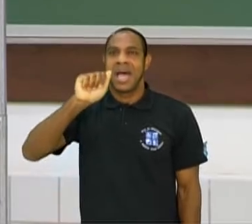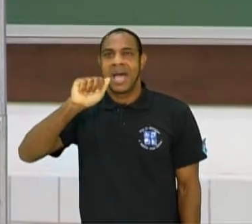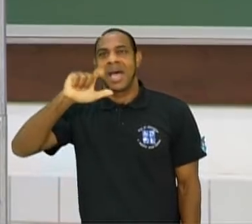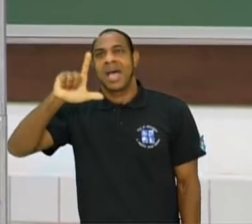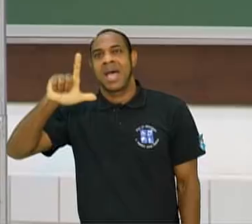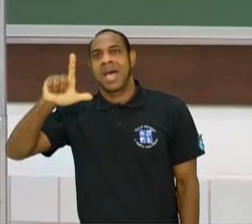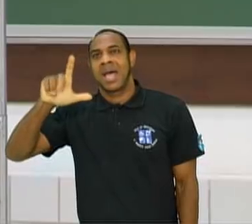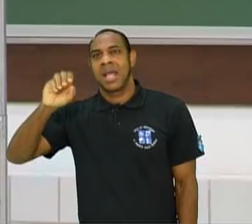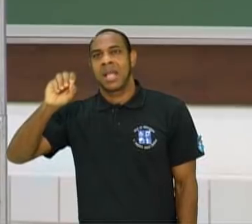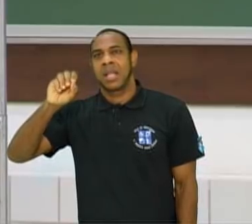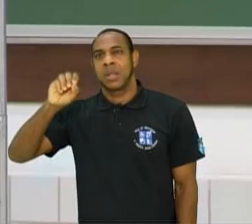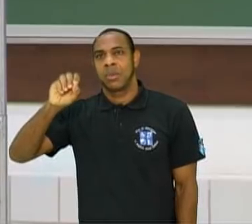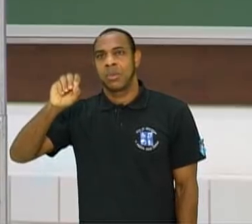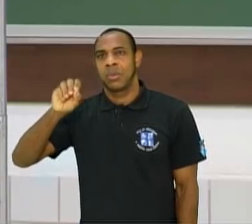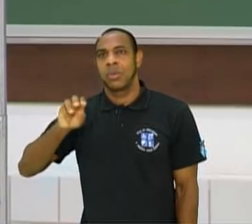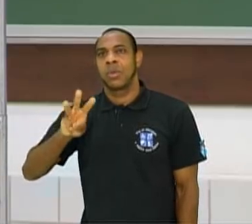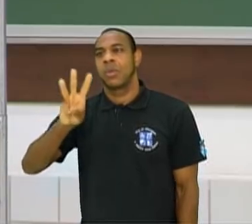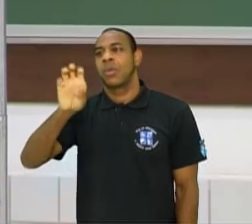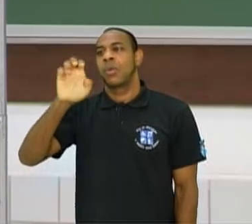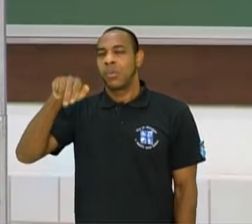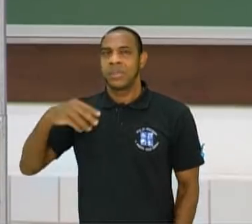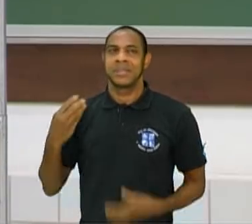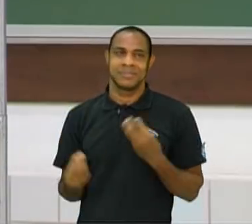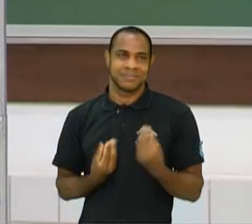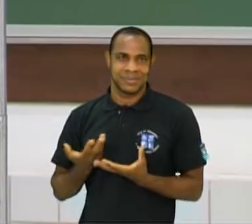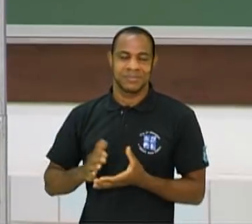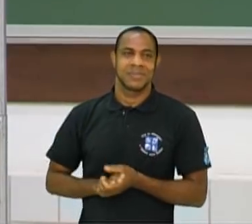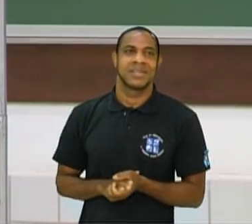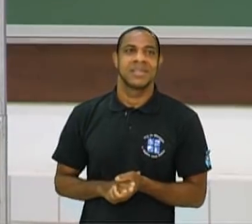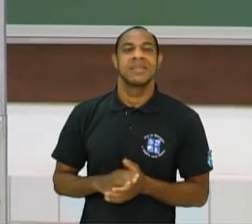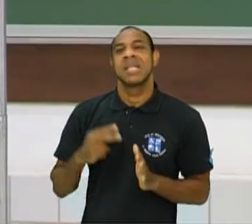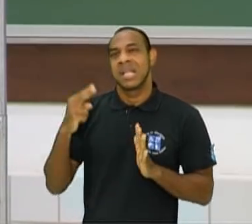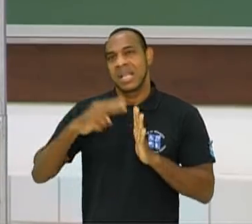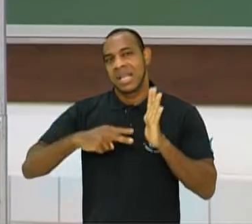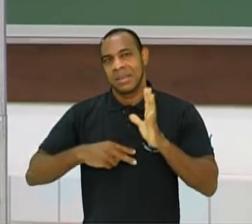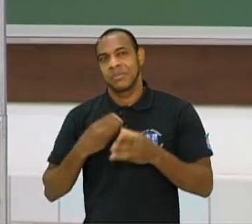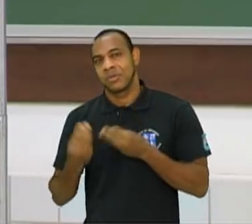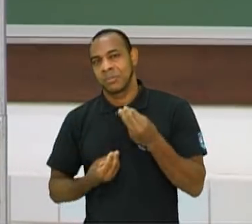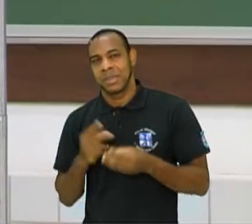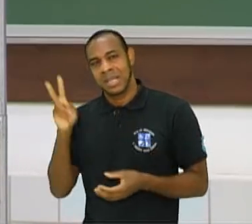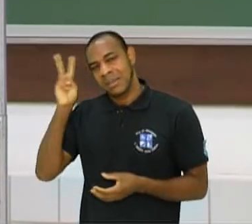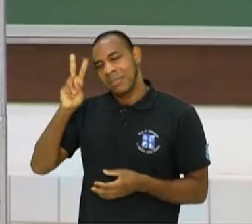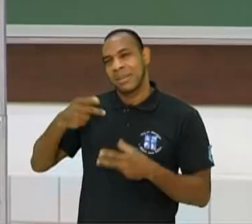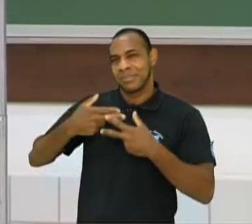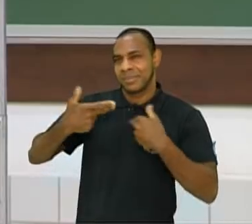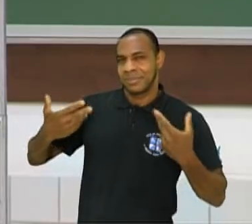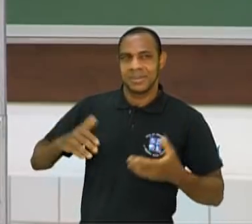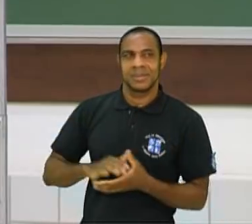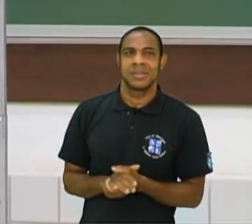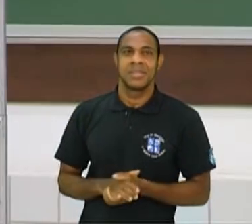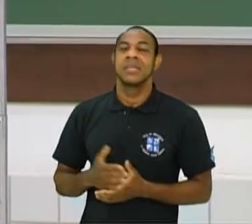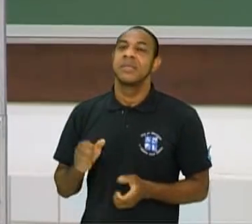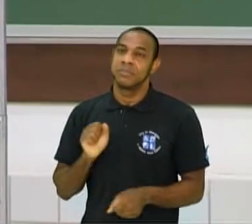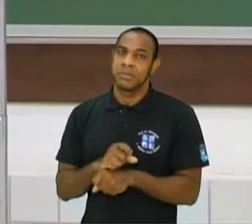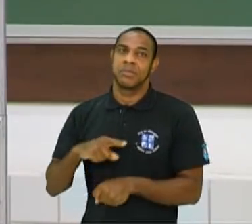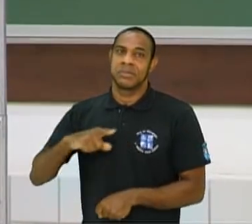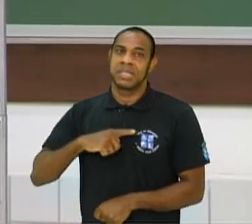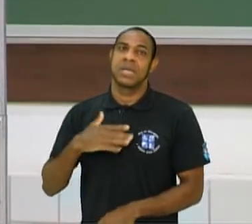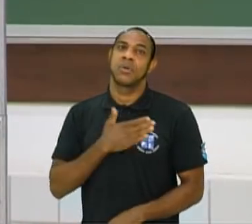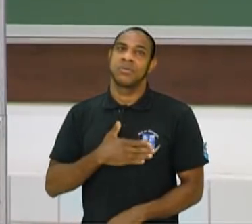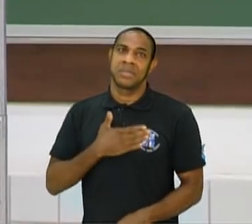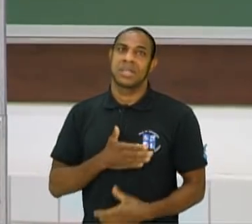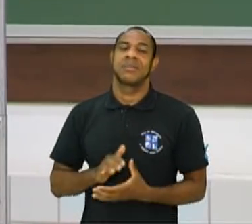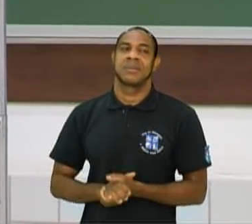que vocês já sabem para relembrarem. Então, foi isso que nós estudamos hoje. Eu espero que vocês tenham gostado.